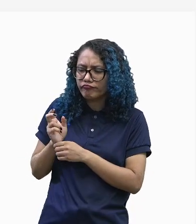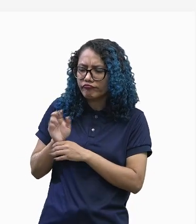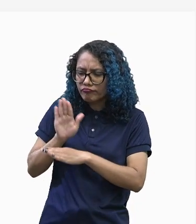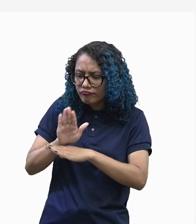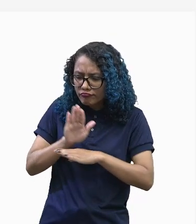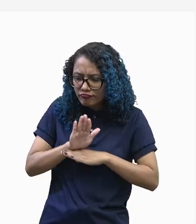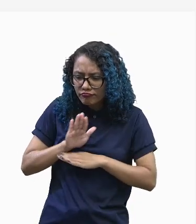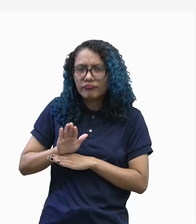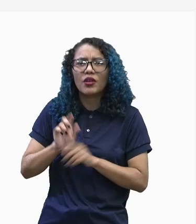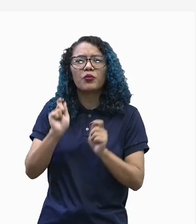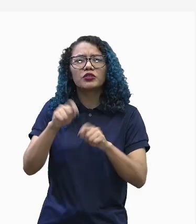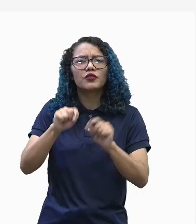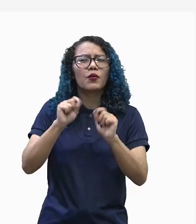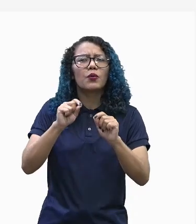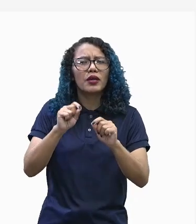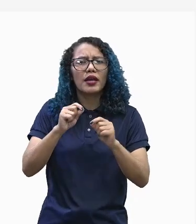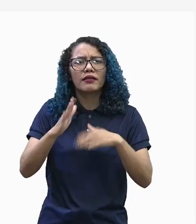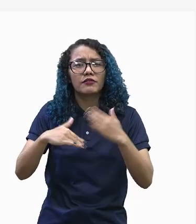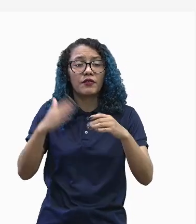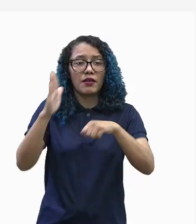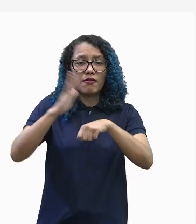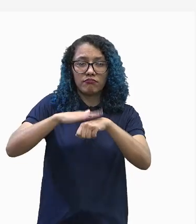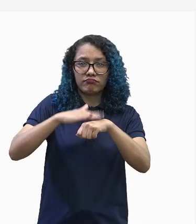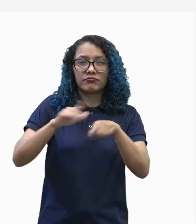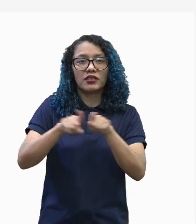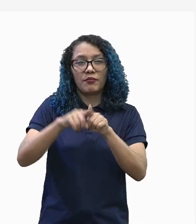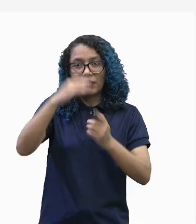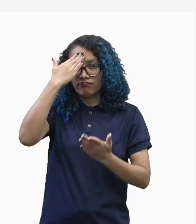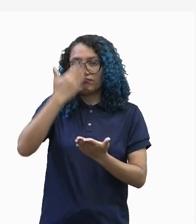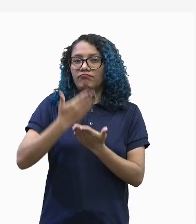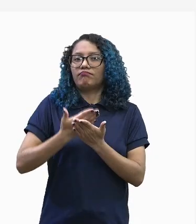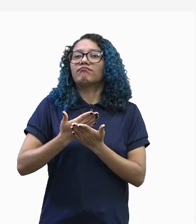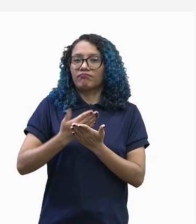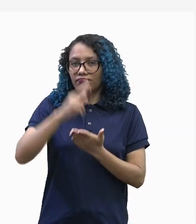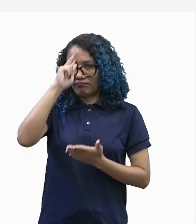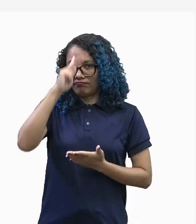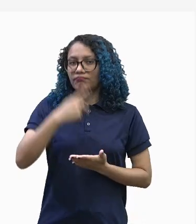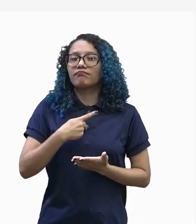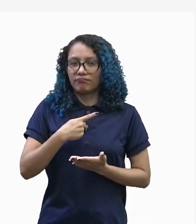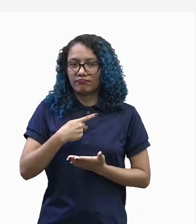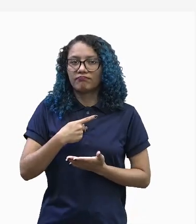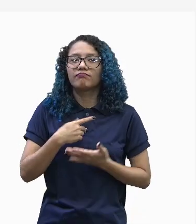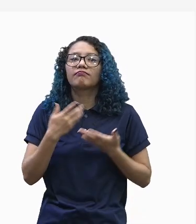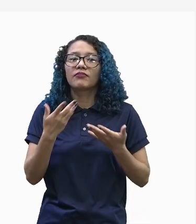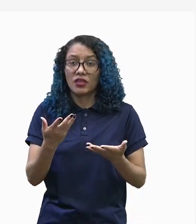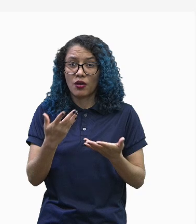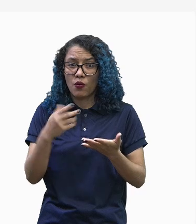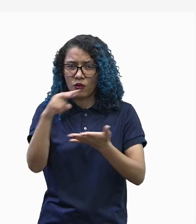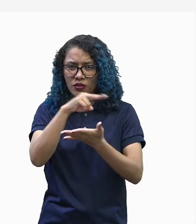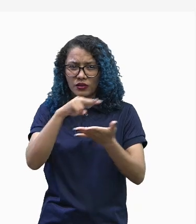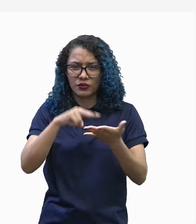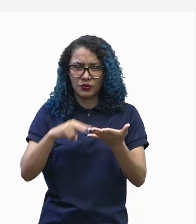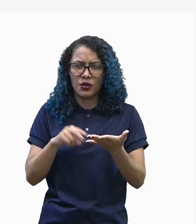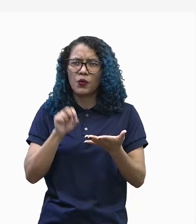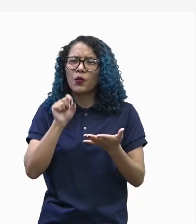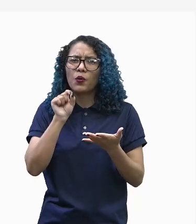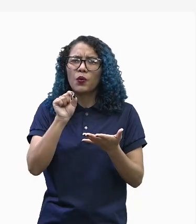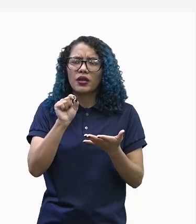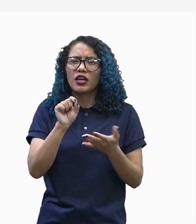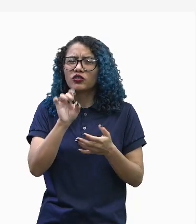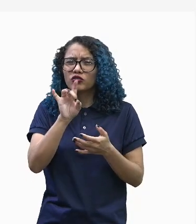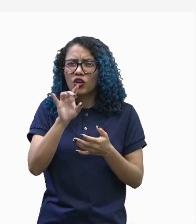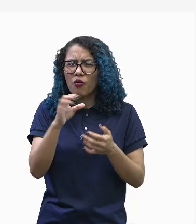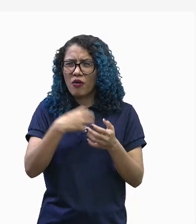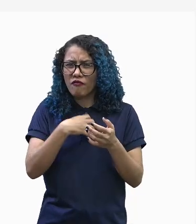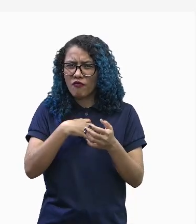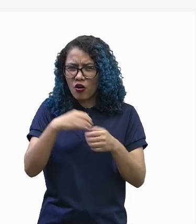ganham autonomia e confiança. Assim, a leitura não é